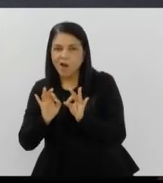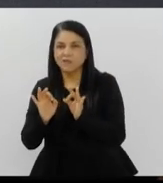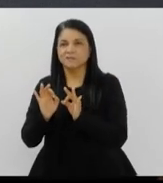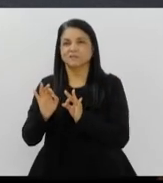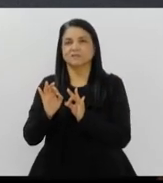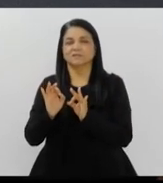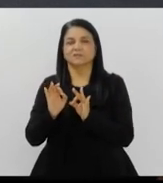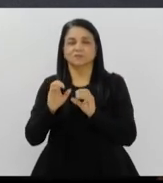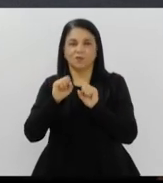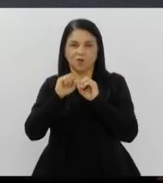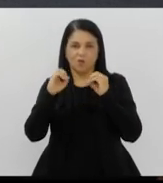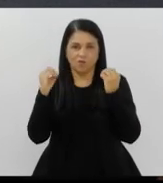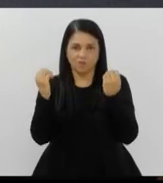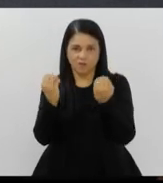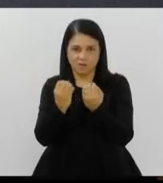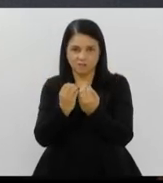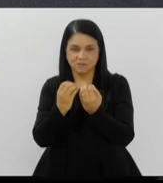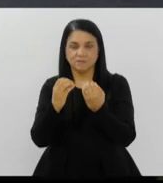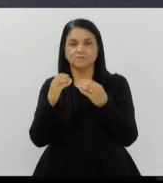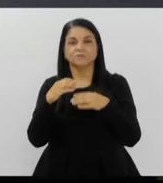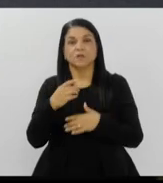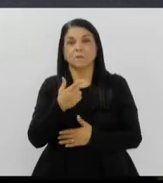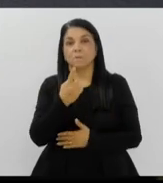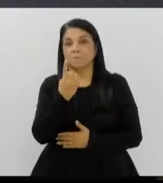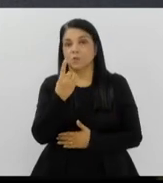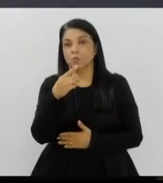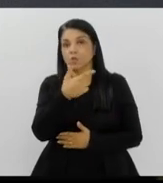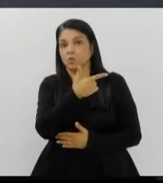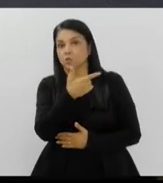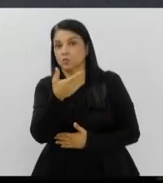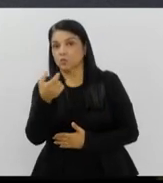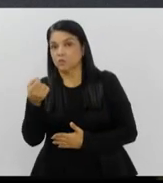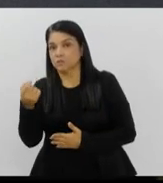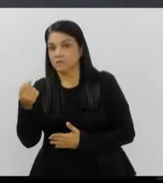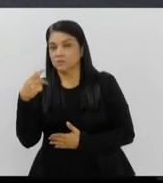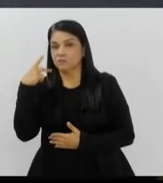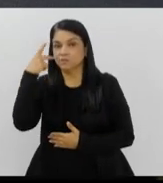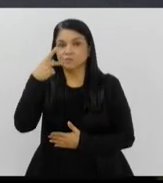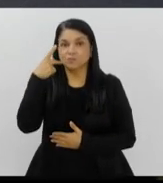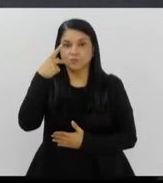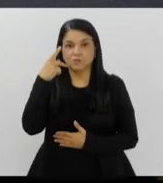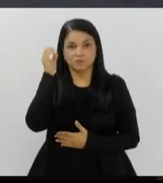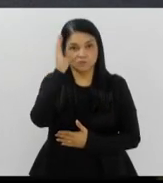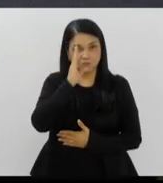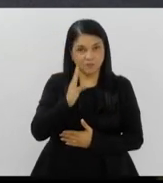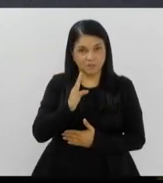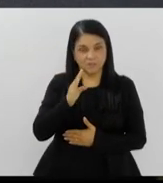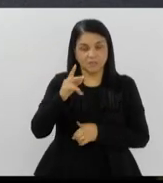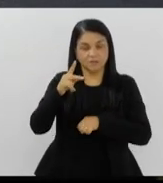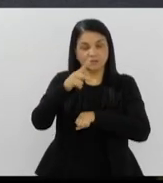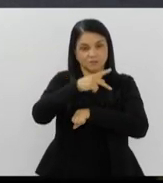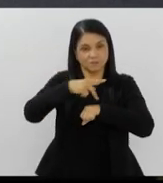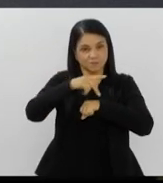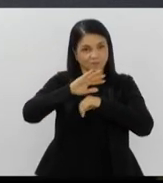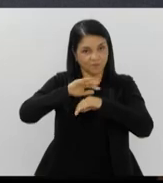toda essa conferência para 1.200 parlamentares brasileiros e estrangeiros. Então, a gente